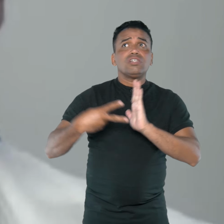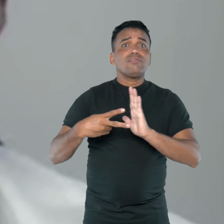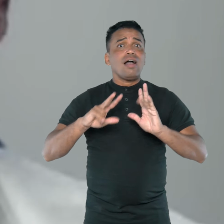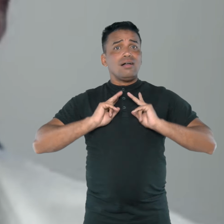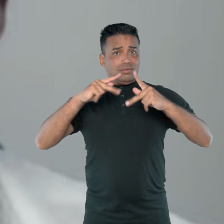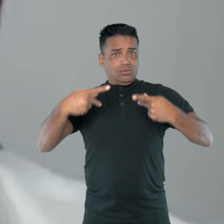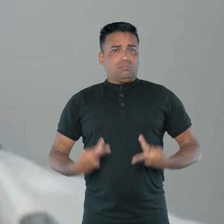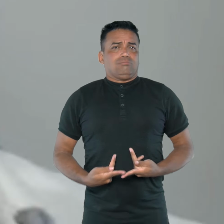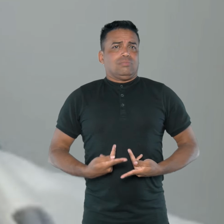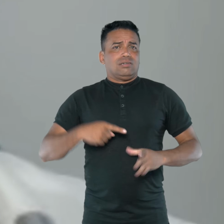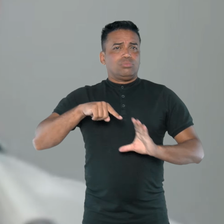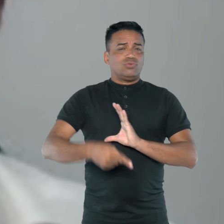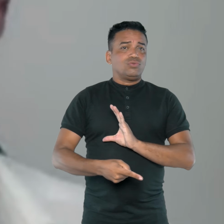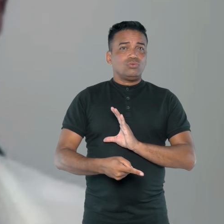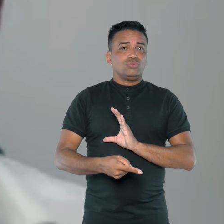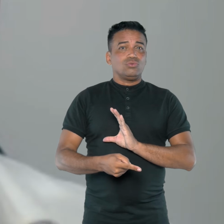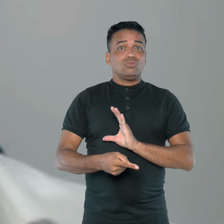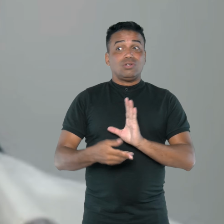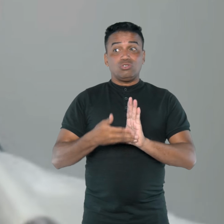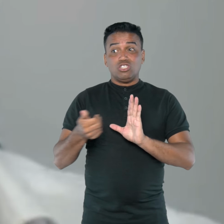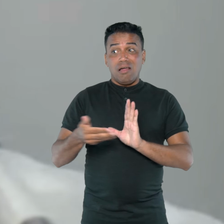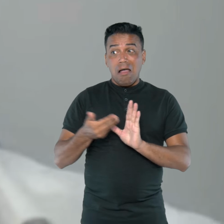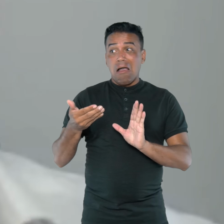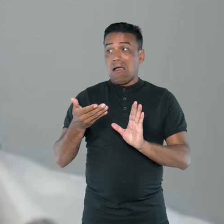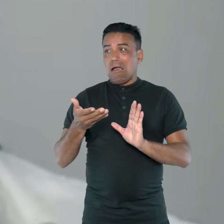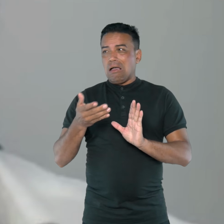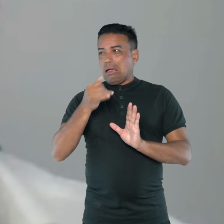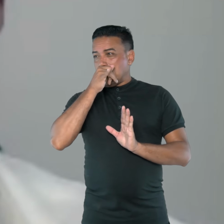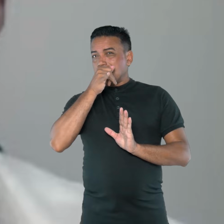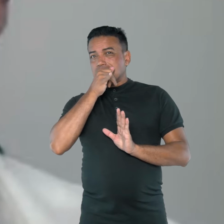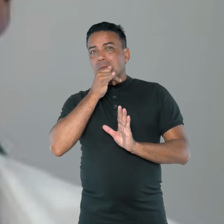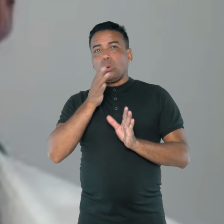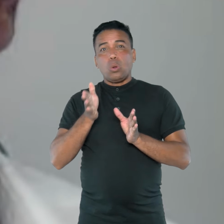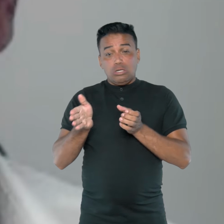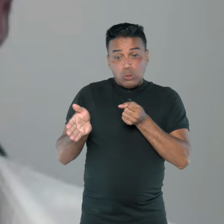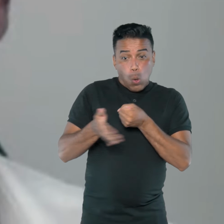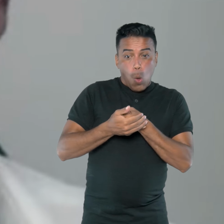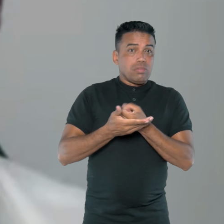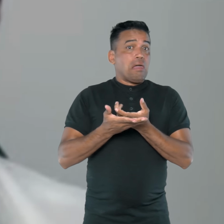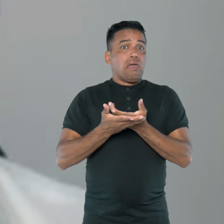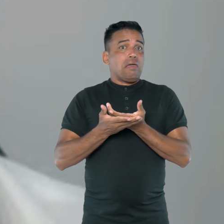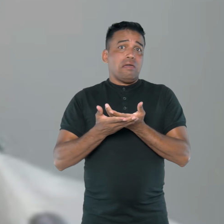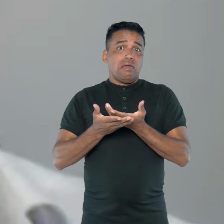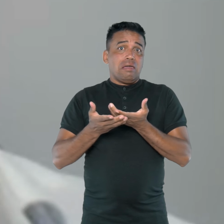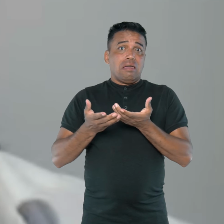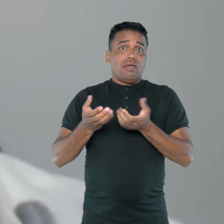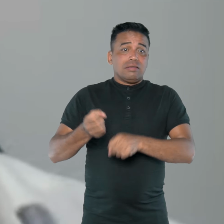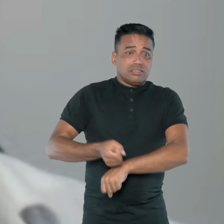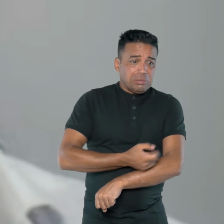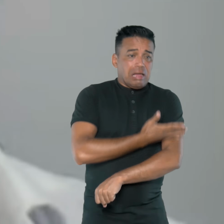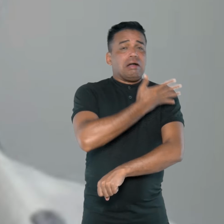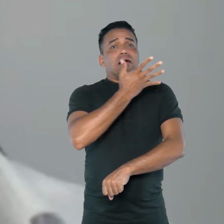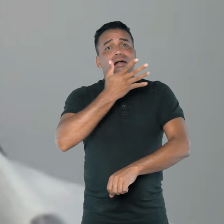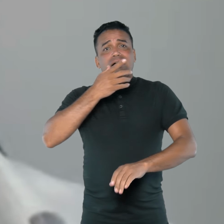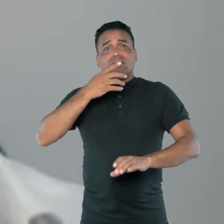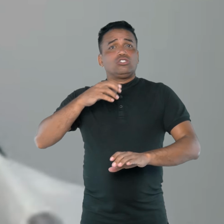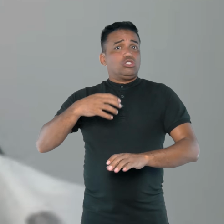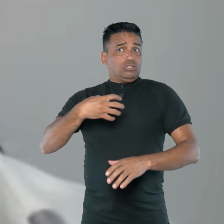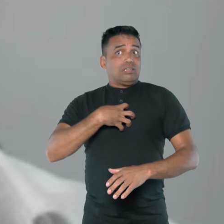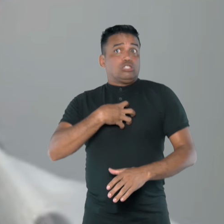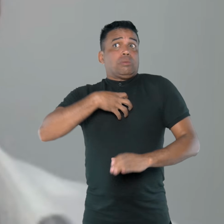armaduras caídas, né, desfalecidas, a gente consegue, né, a gente consiga, de fato, chegar e